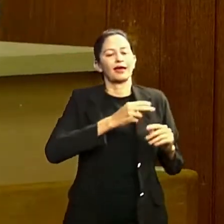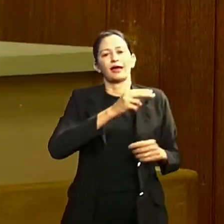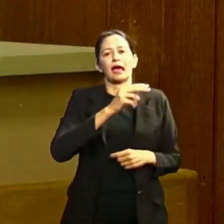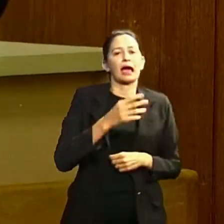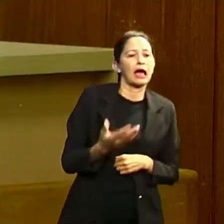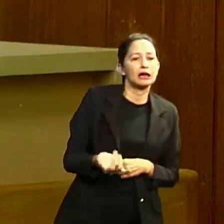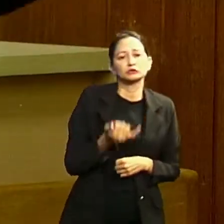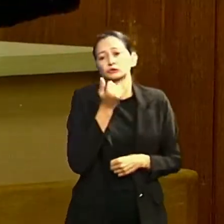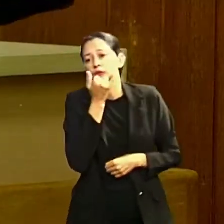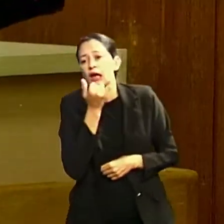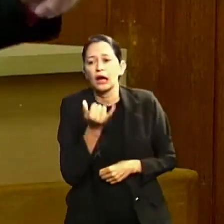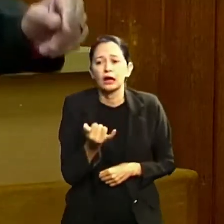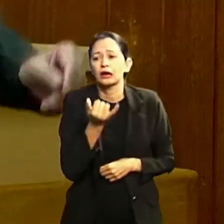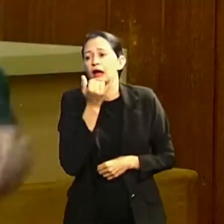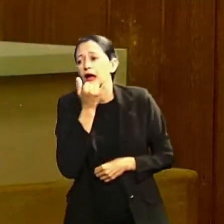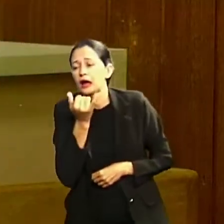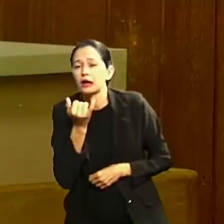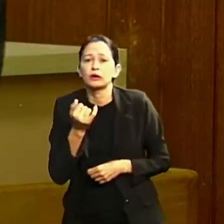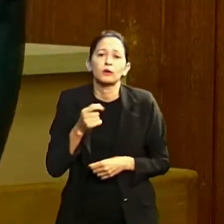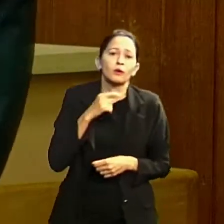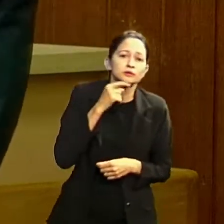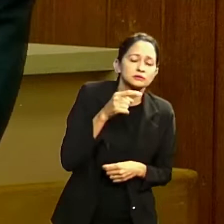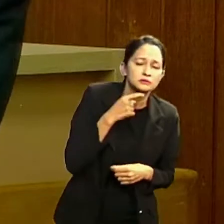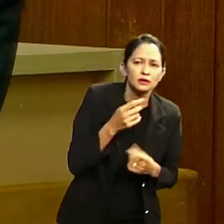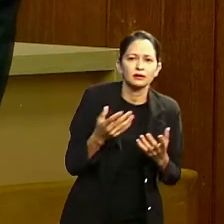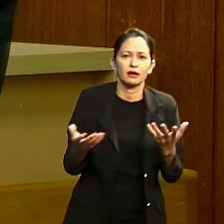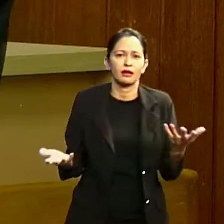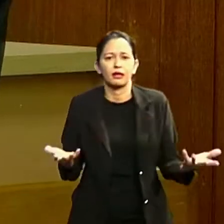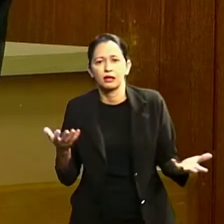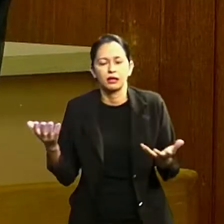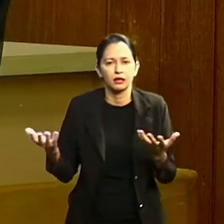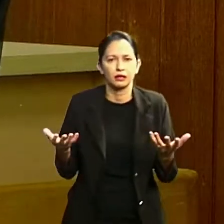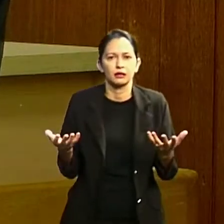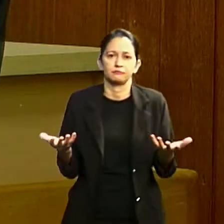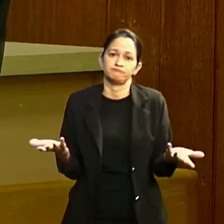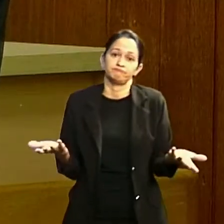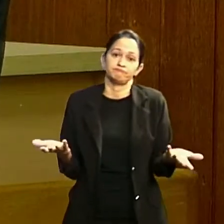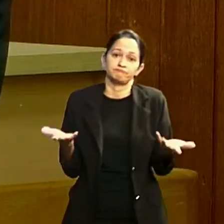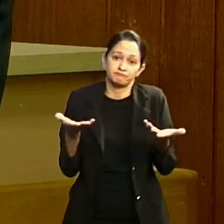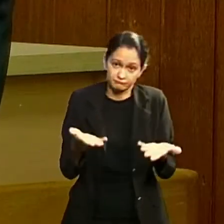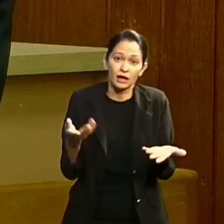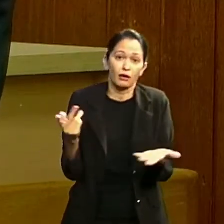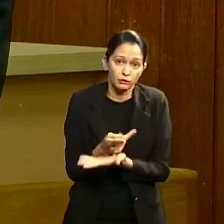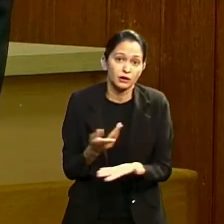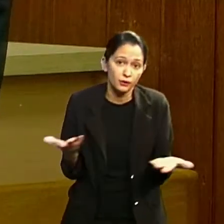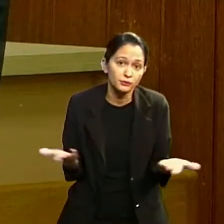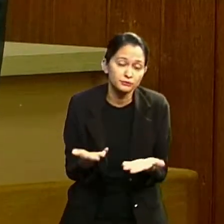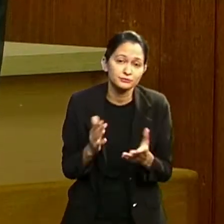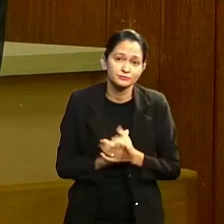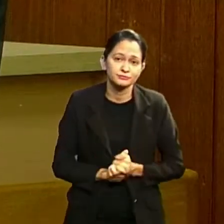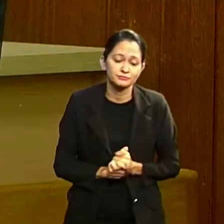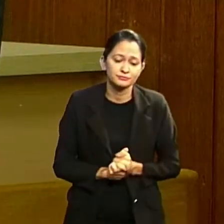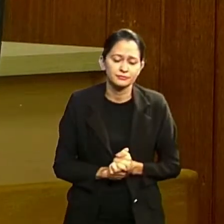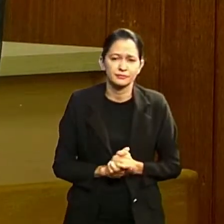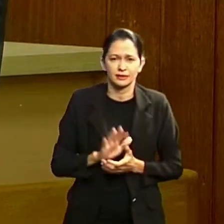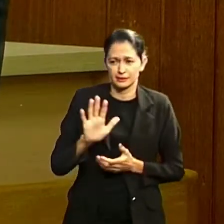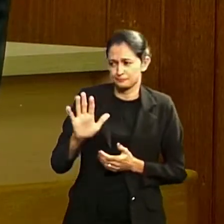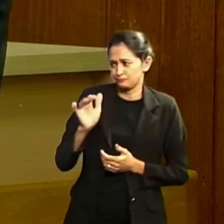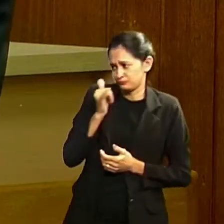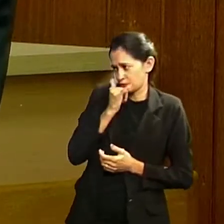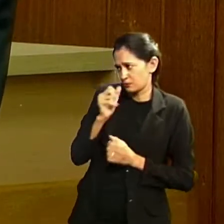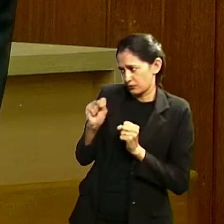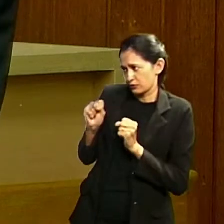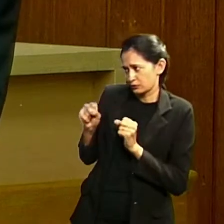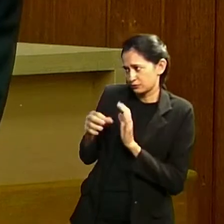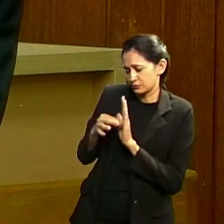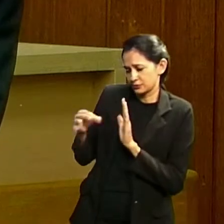sei o quê, aí, né? Então é isso que nós estamos vendo aqui hoje, senhoras e senhores. Eu fico assim... Permitam a paz,